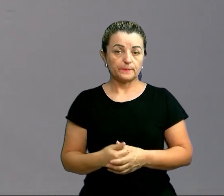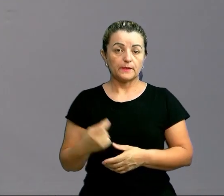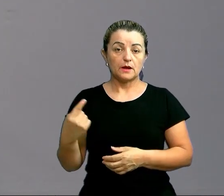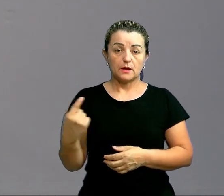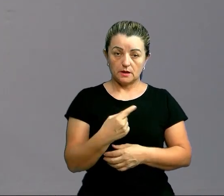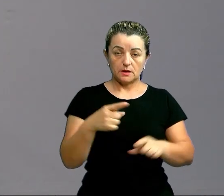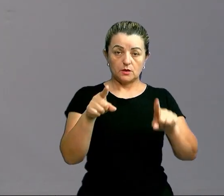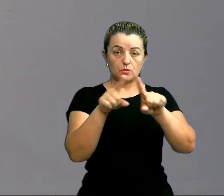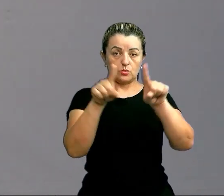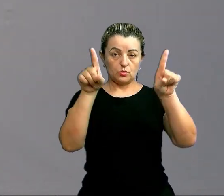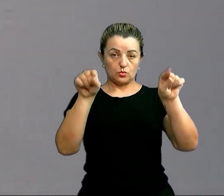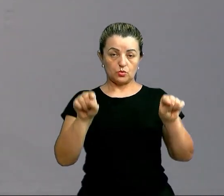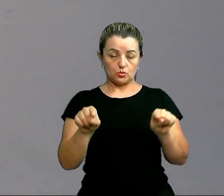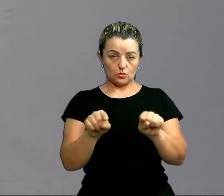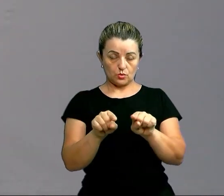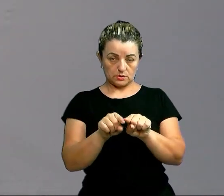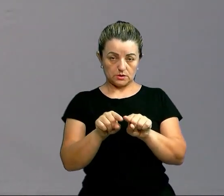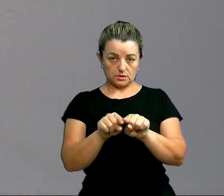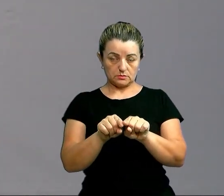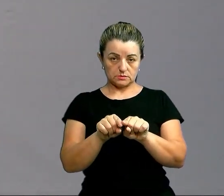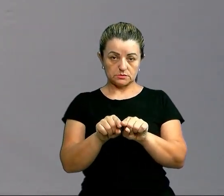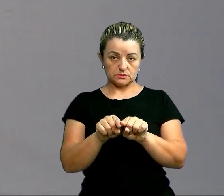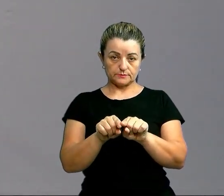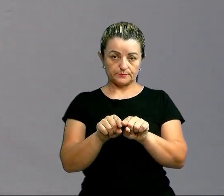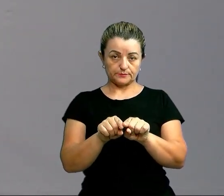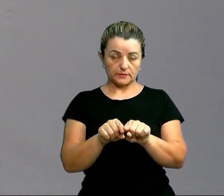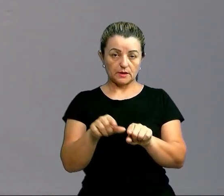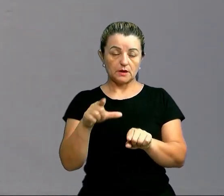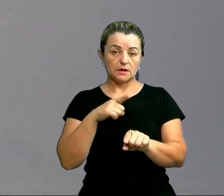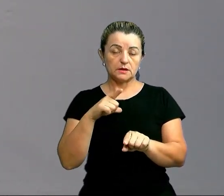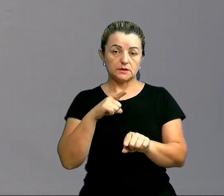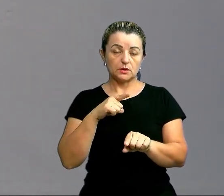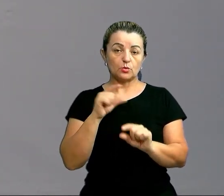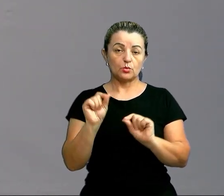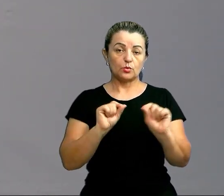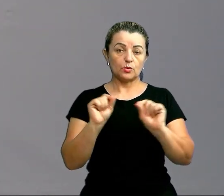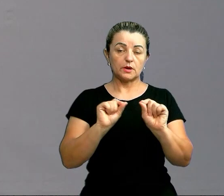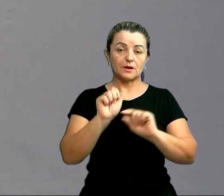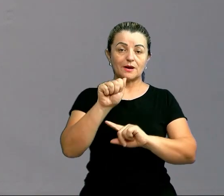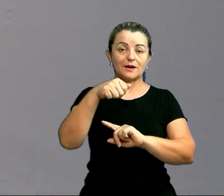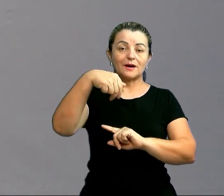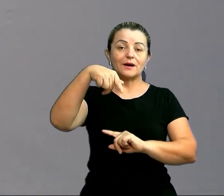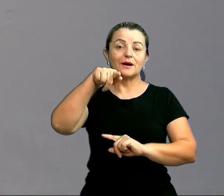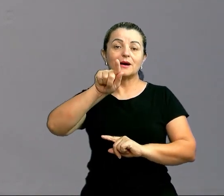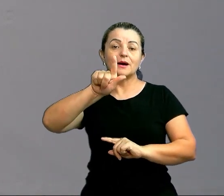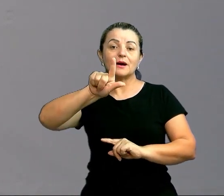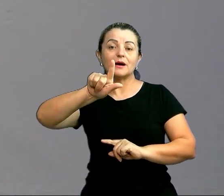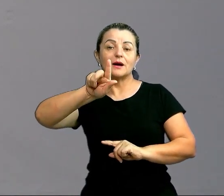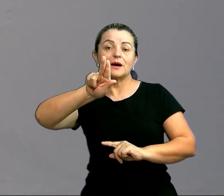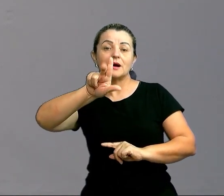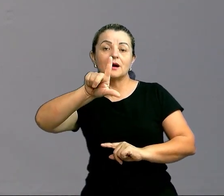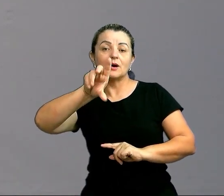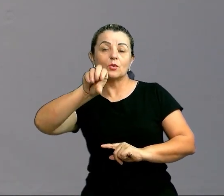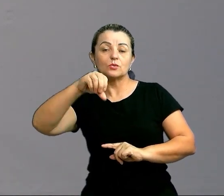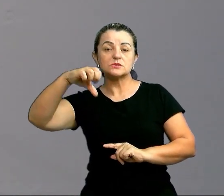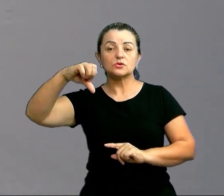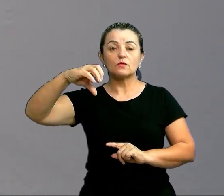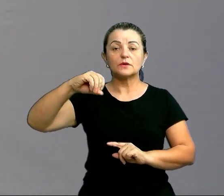o quadrado e o retângulo têm quatro lados e ângulos de 90 graus. Só que no quadrado os quatro lados